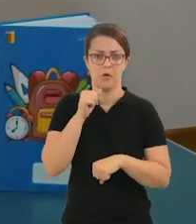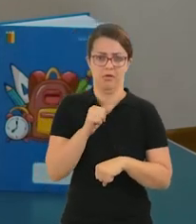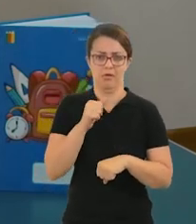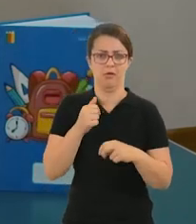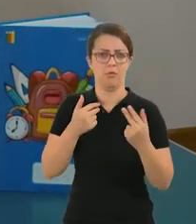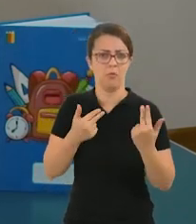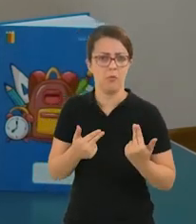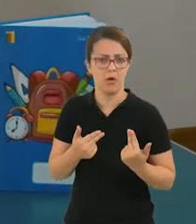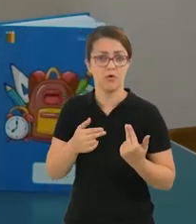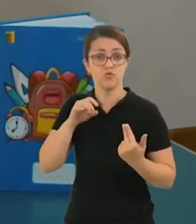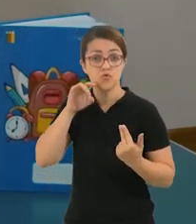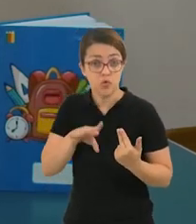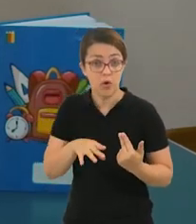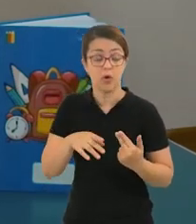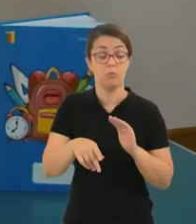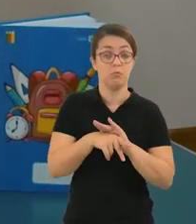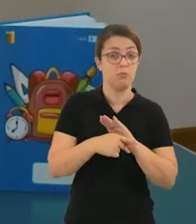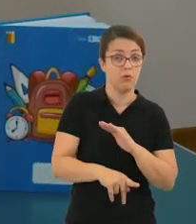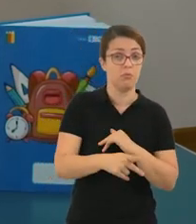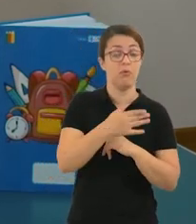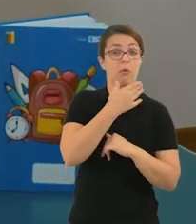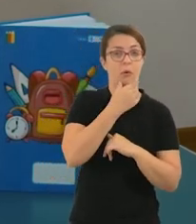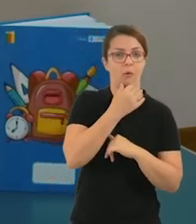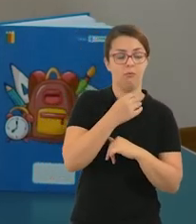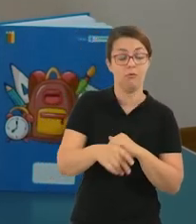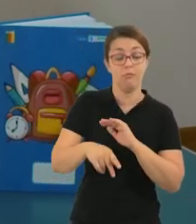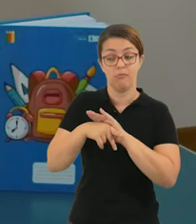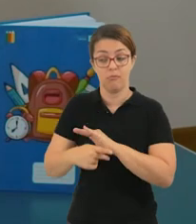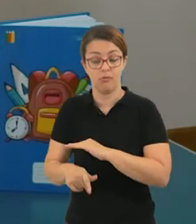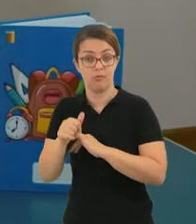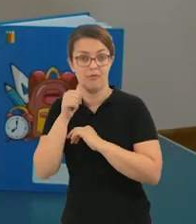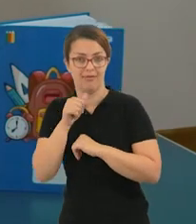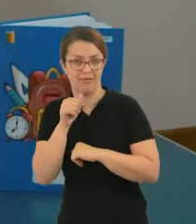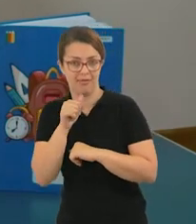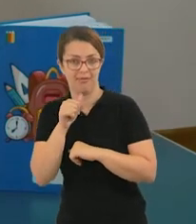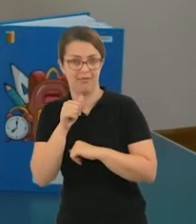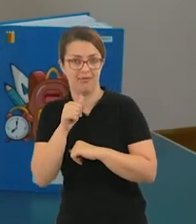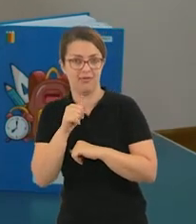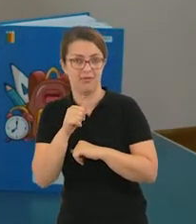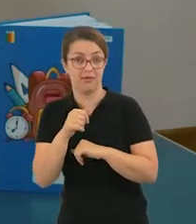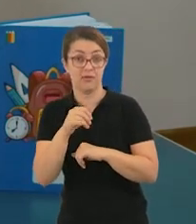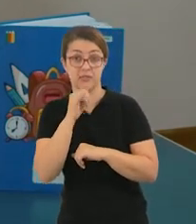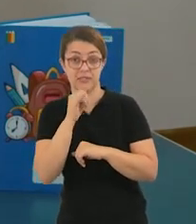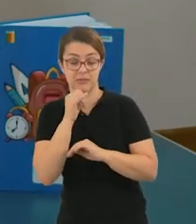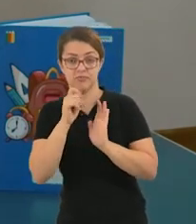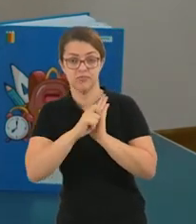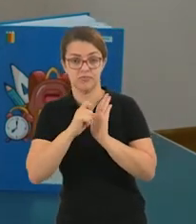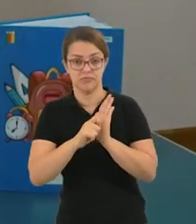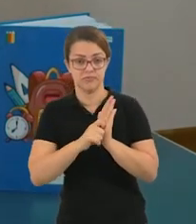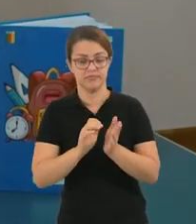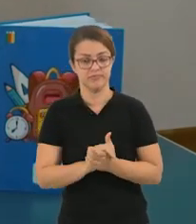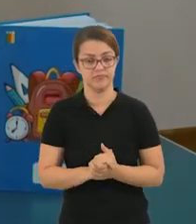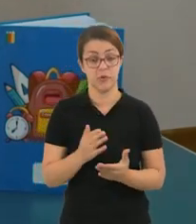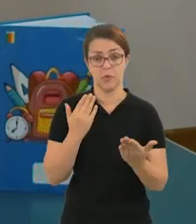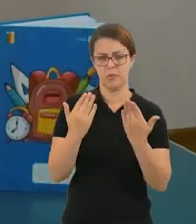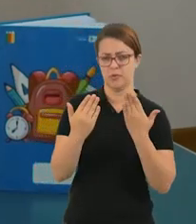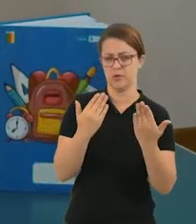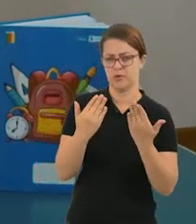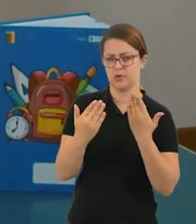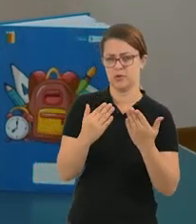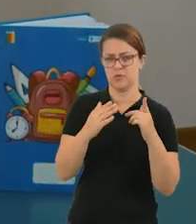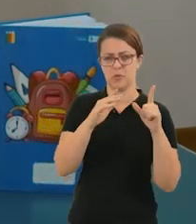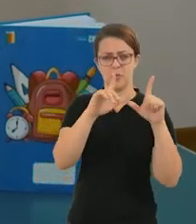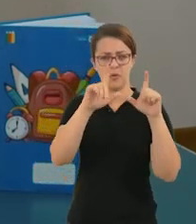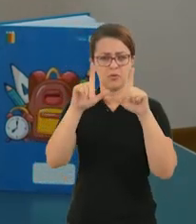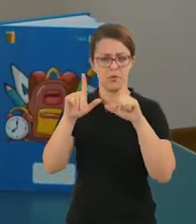por mulheres ao mesmo tempo? Ou só por homens ou só por mulheres? Cite exemplos. Comparando com as fotos da